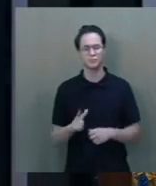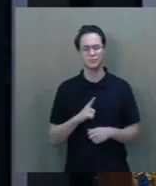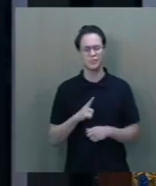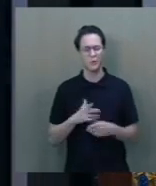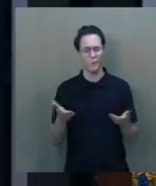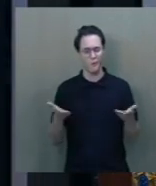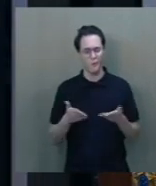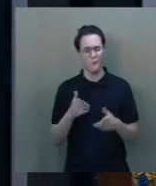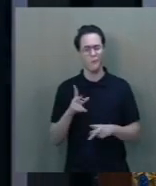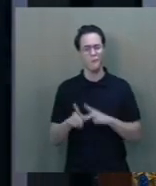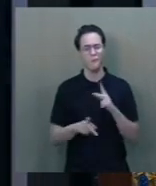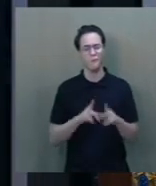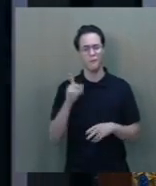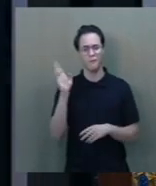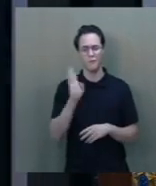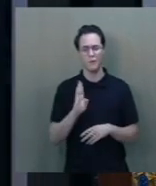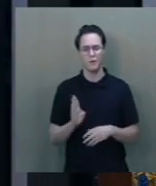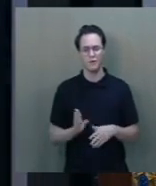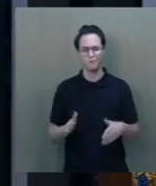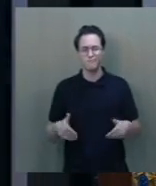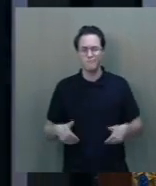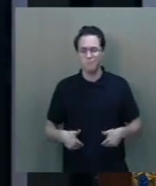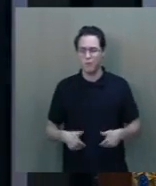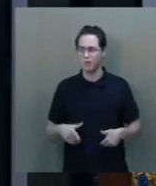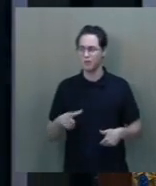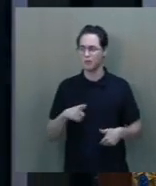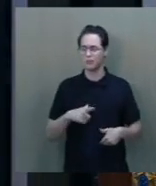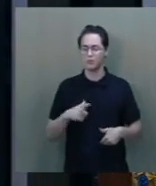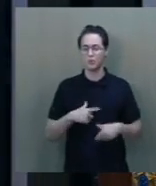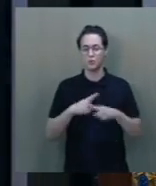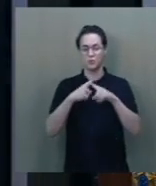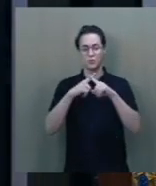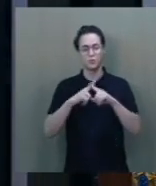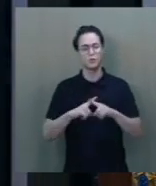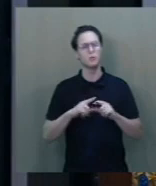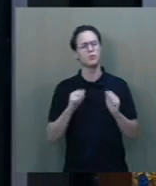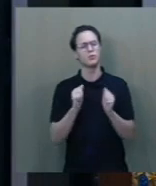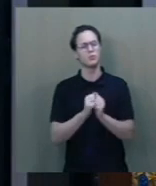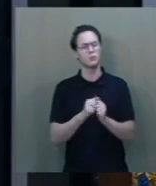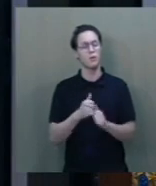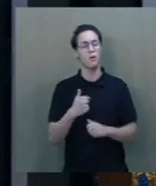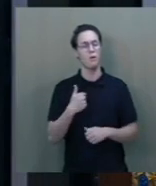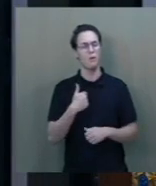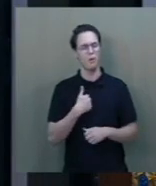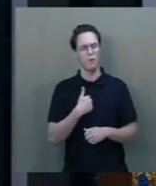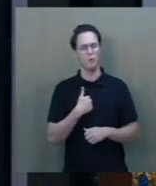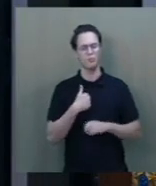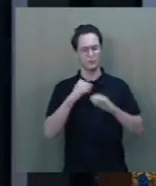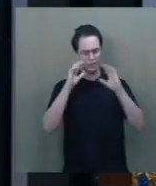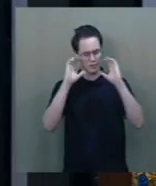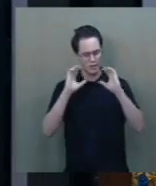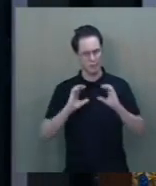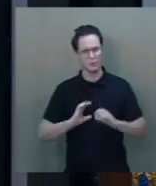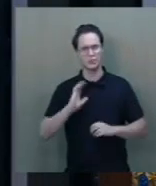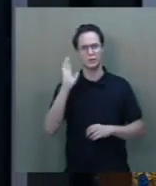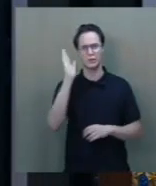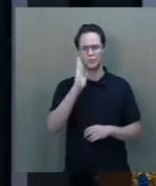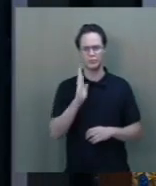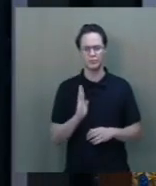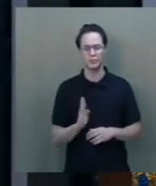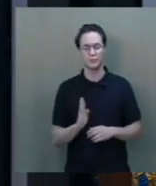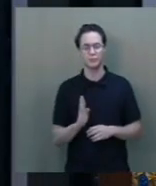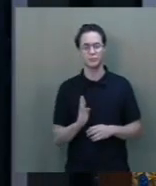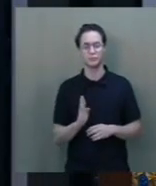dos brasileiros. Esse é um desafio de todos nós. Claro que, inclusive, eu que sou cidadã brasileira,